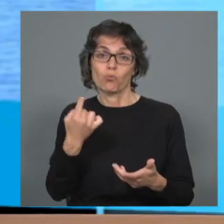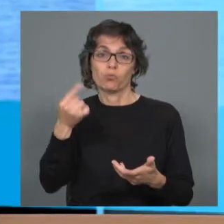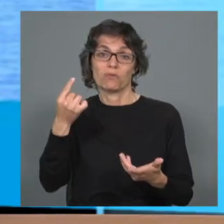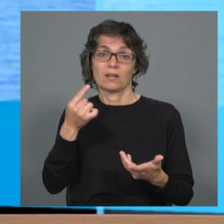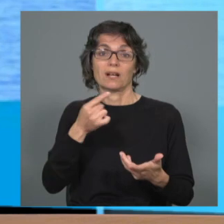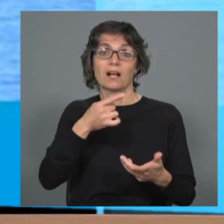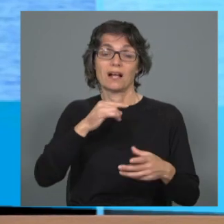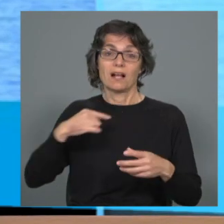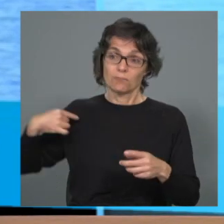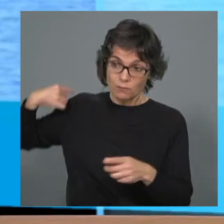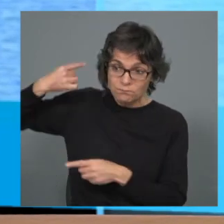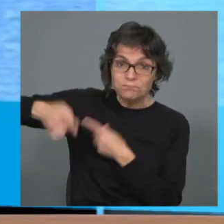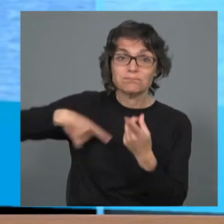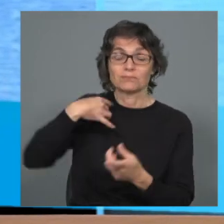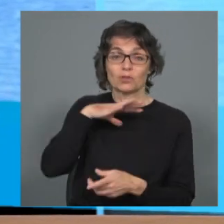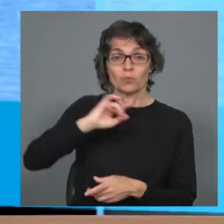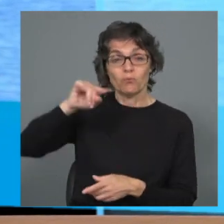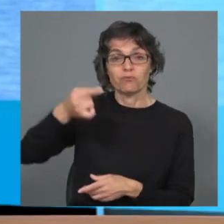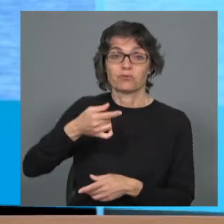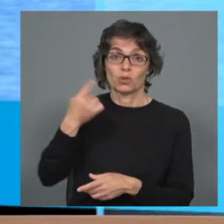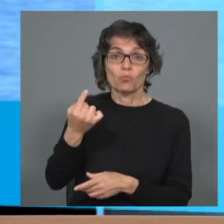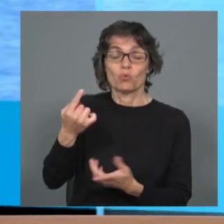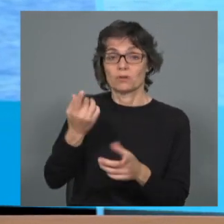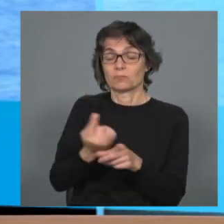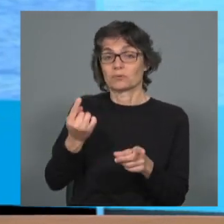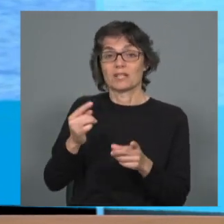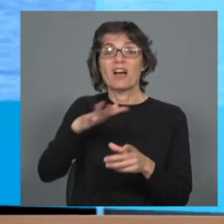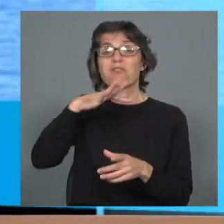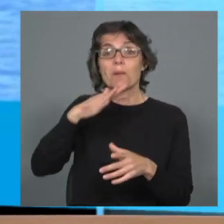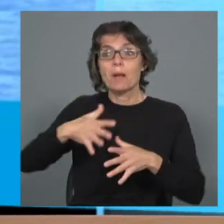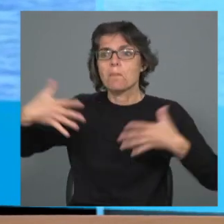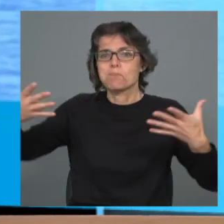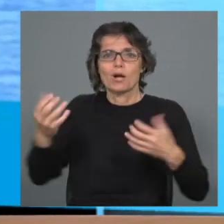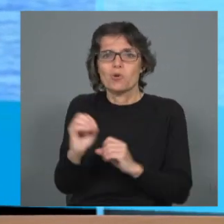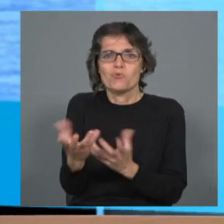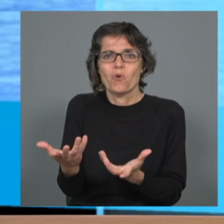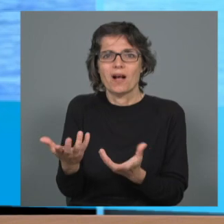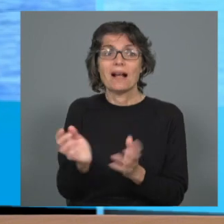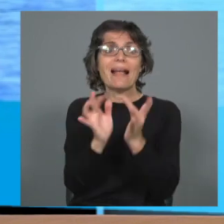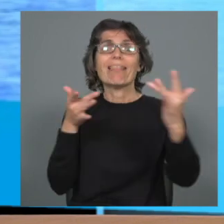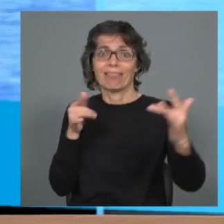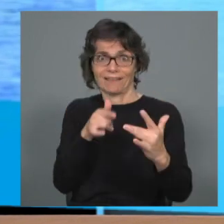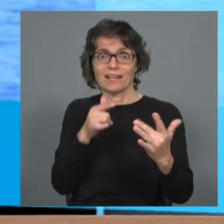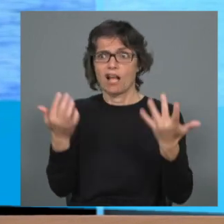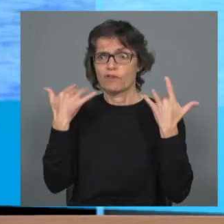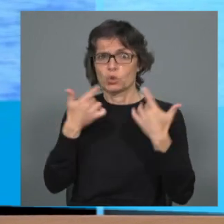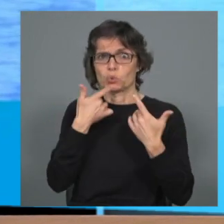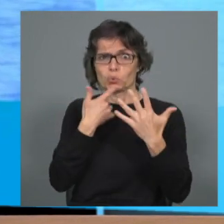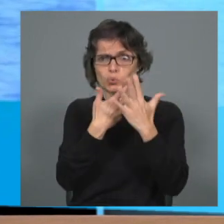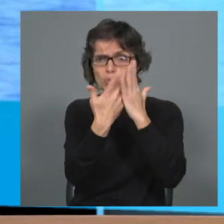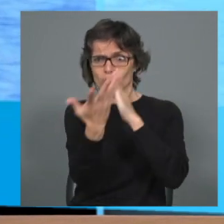têm ninguém. A internet é uma boa coisa, é verdade, dá imensas